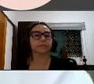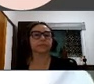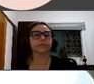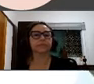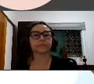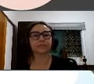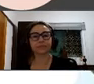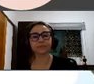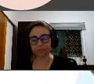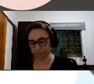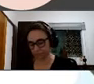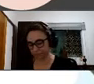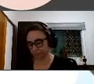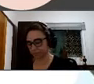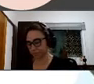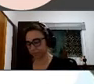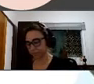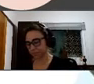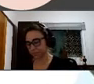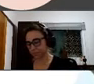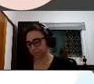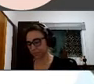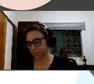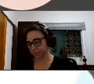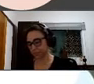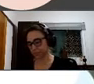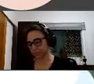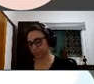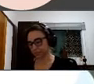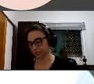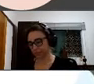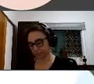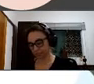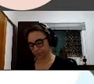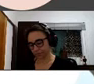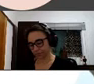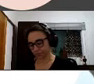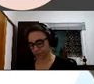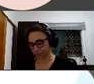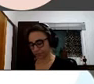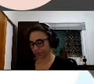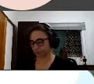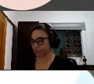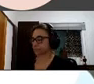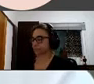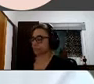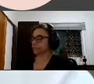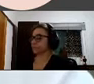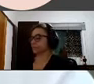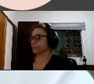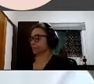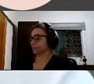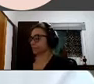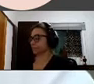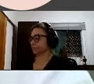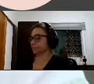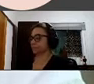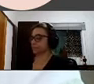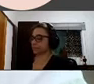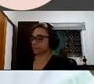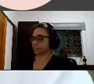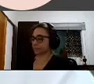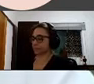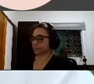plaquetas normais, mas tem falta dessas proteínas. Então eu vou ter o trauma e ele vai começar a sangrar depois de 3 a 4 horas, quando